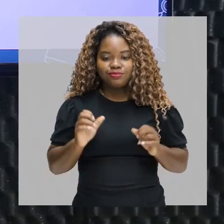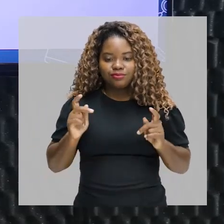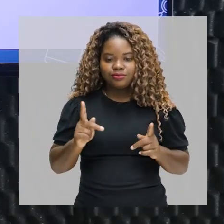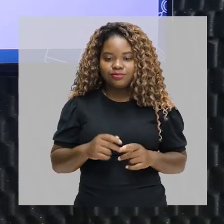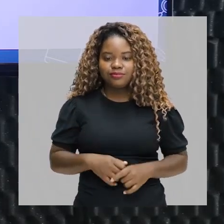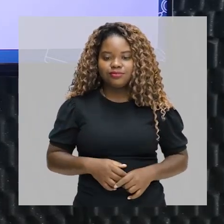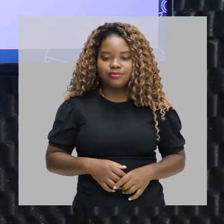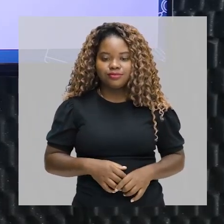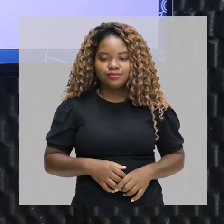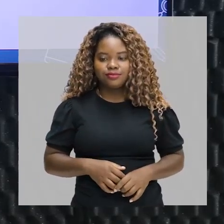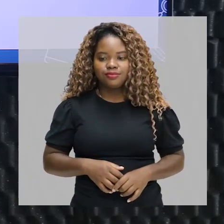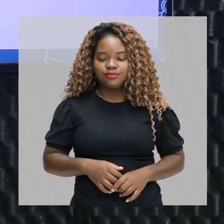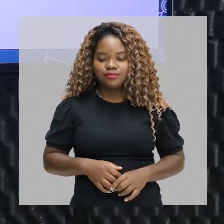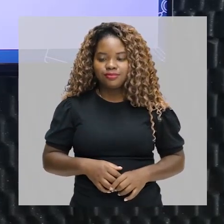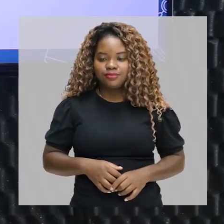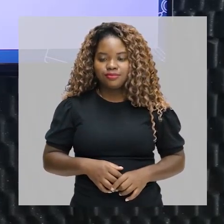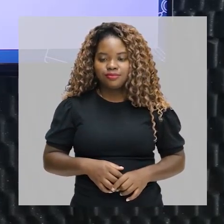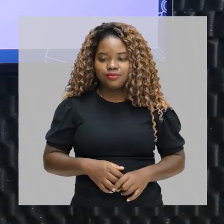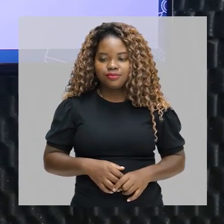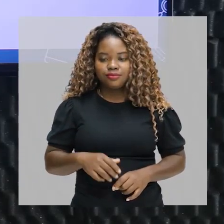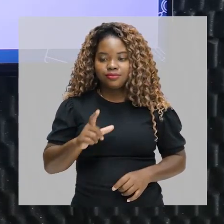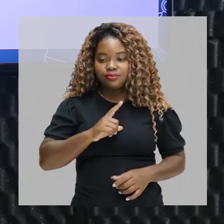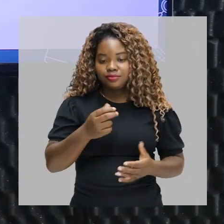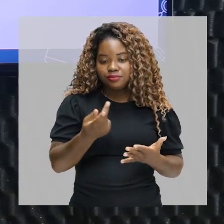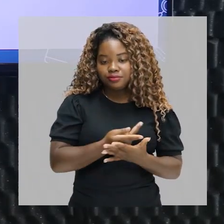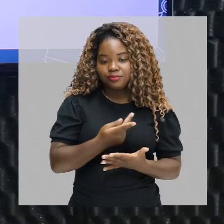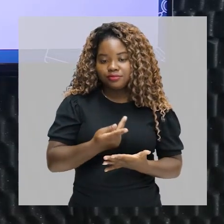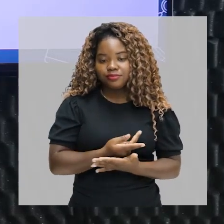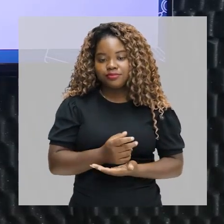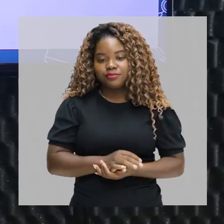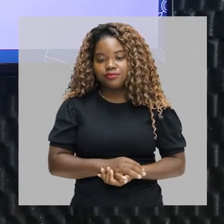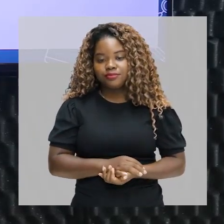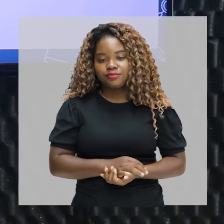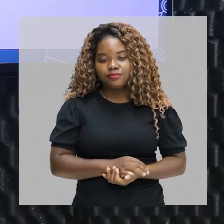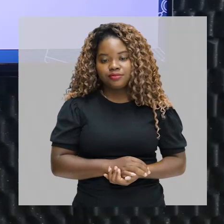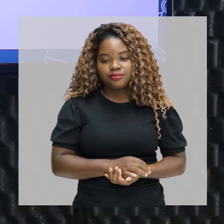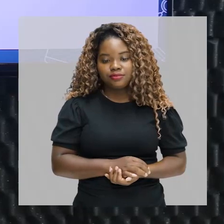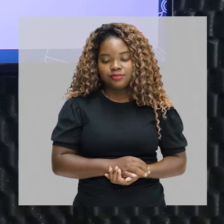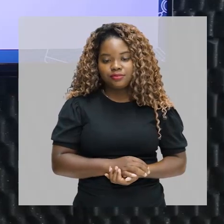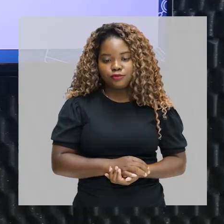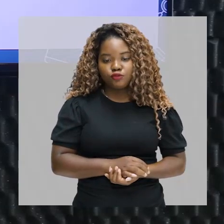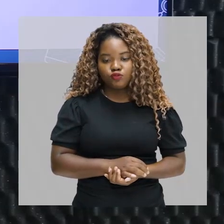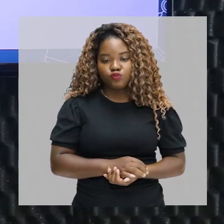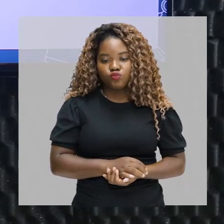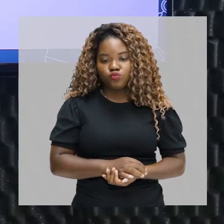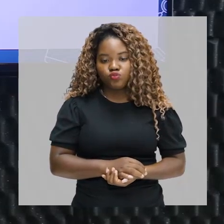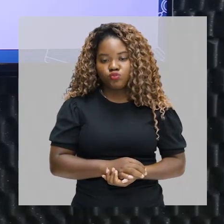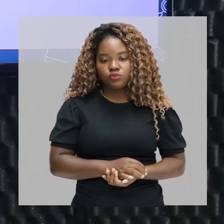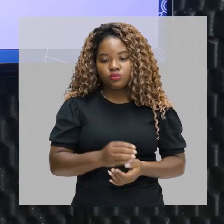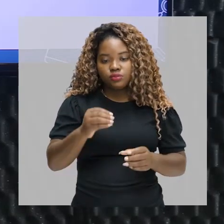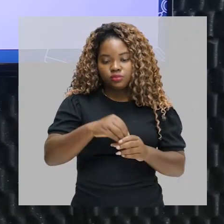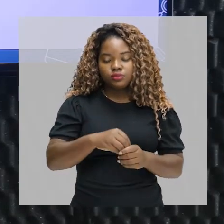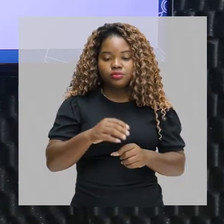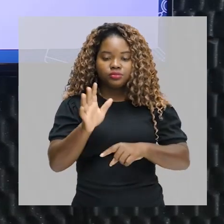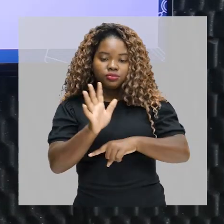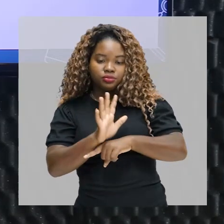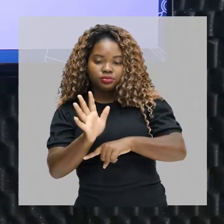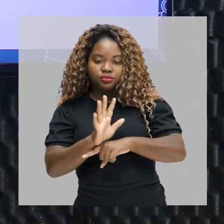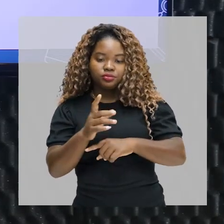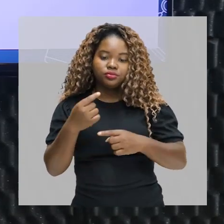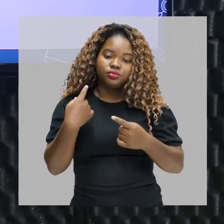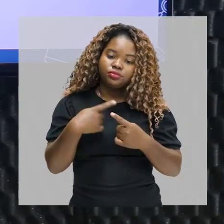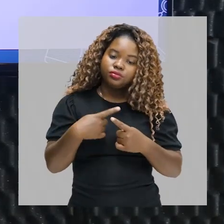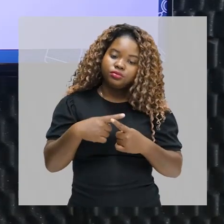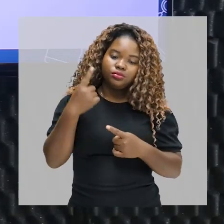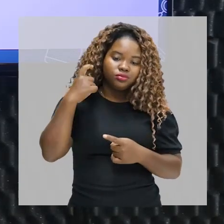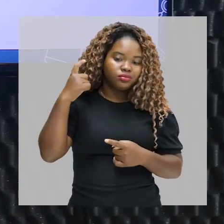certo? Então, existe um erro quanto a essa questão, né, científica dentro do filme, porque o